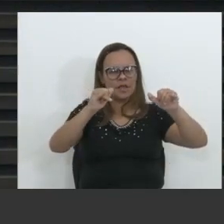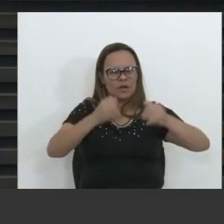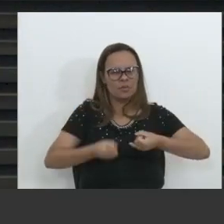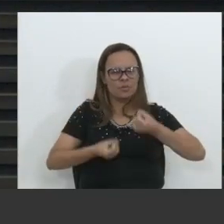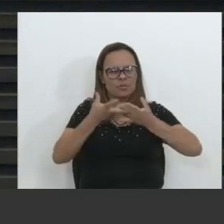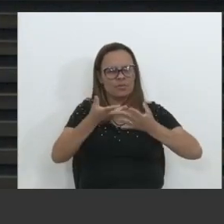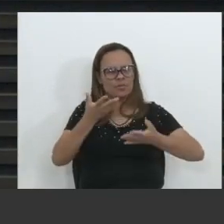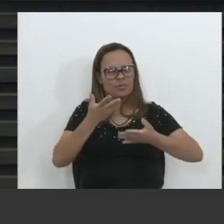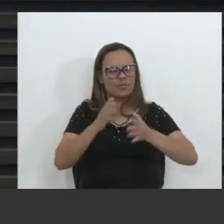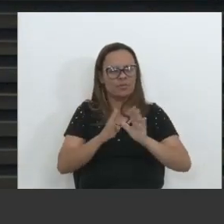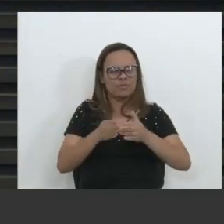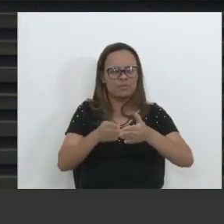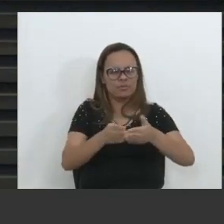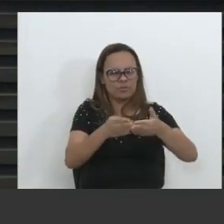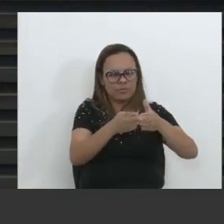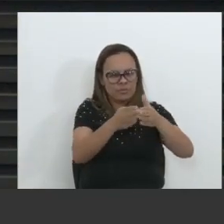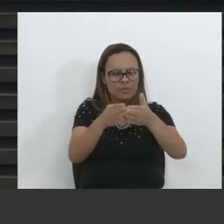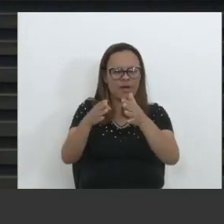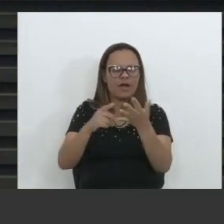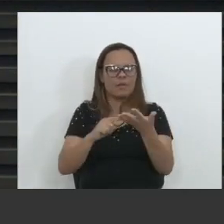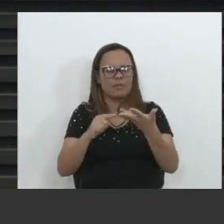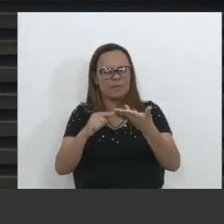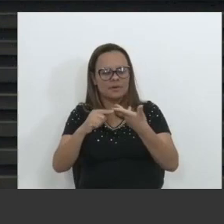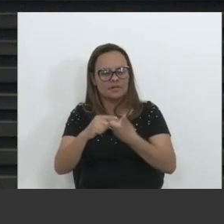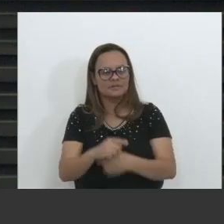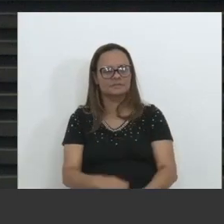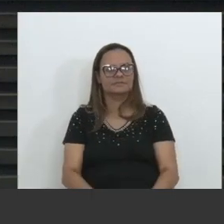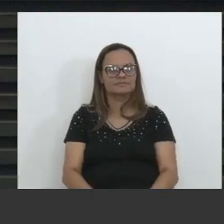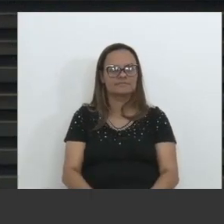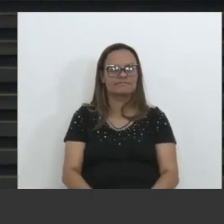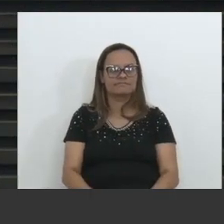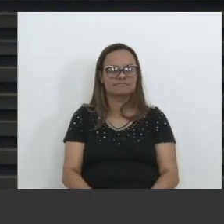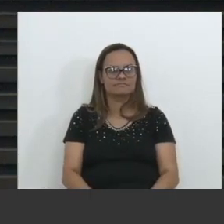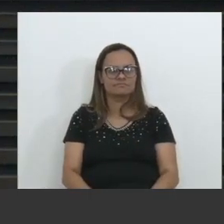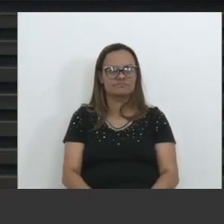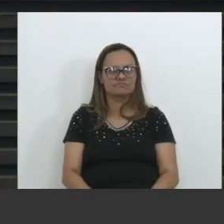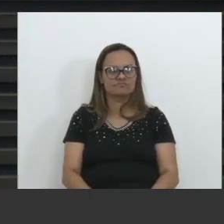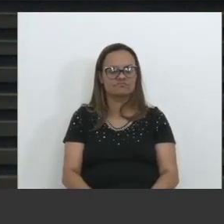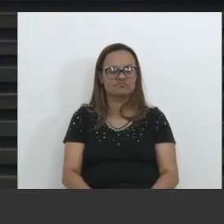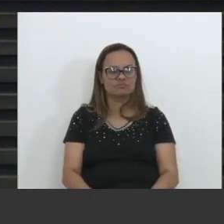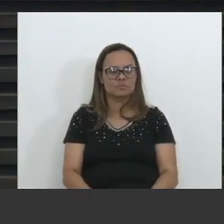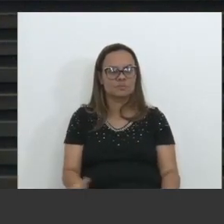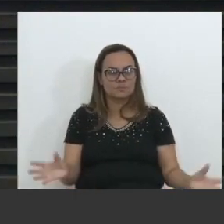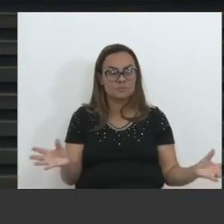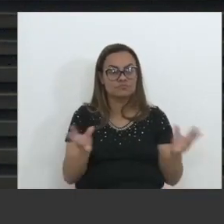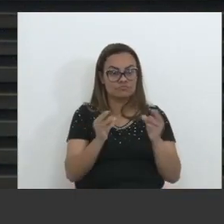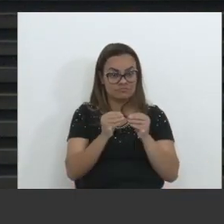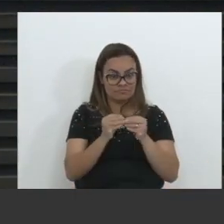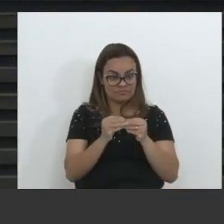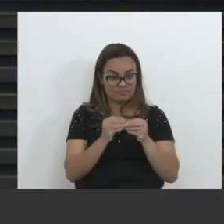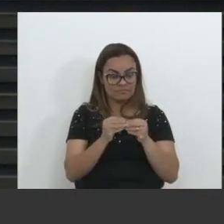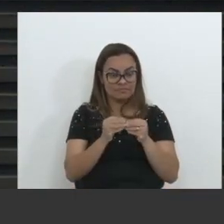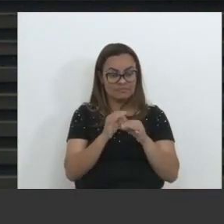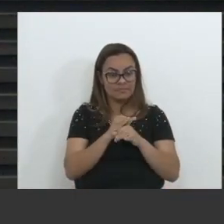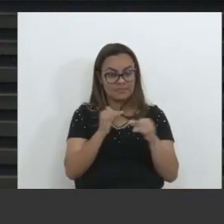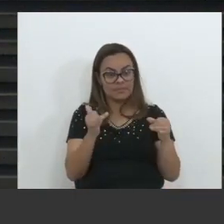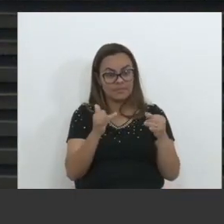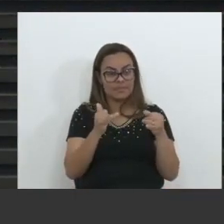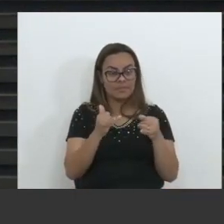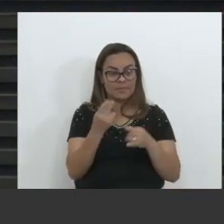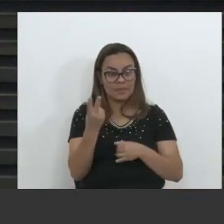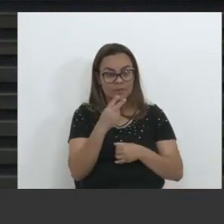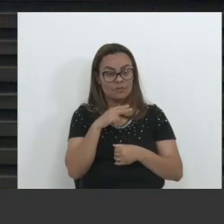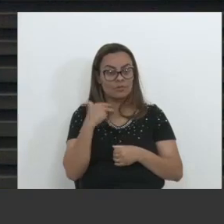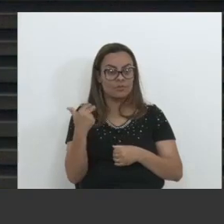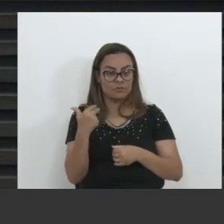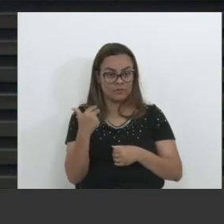navio tilibins a gente vai fazer um monte de evento e e só para fechar a história eh dizem que a gente morre duas vezes na